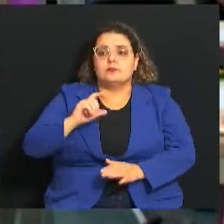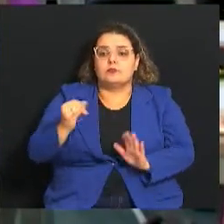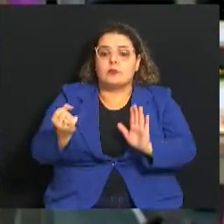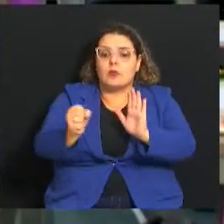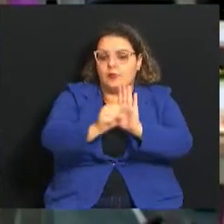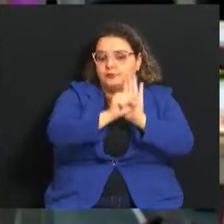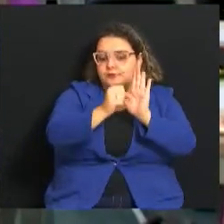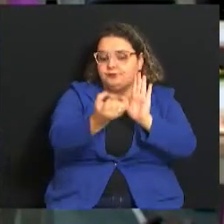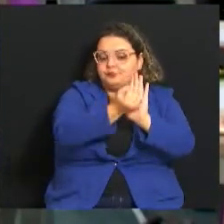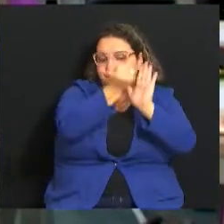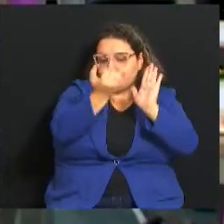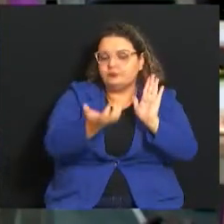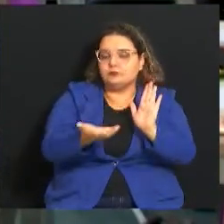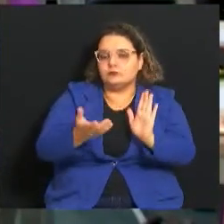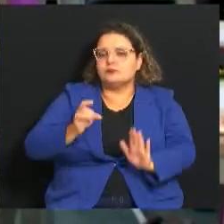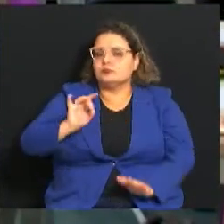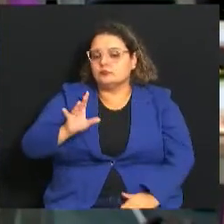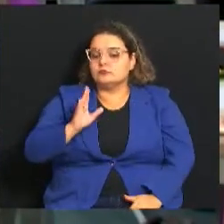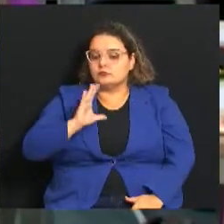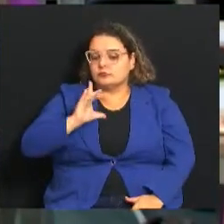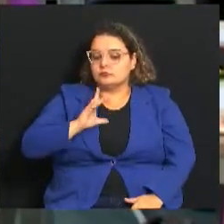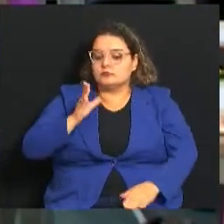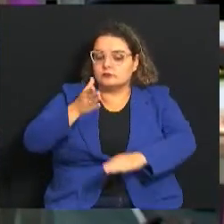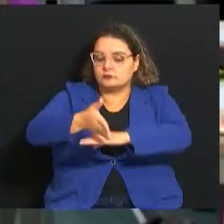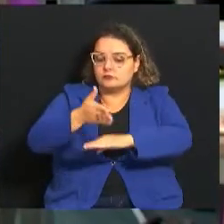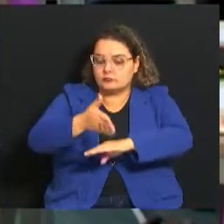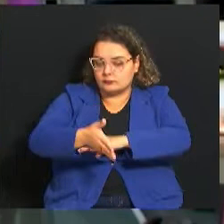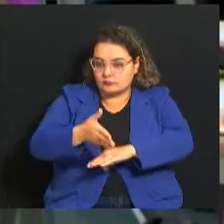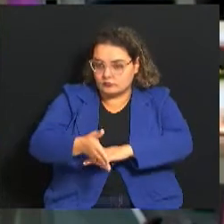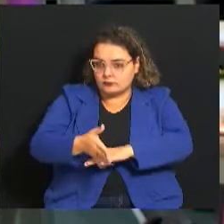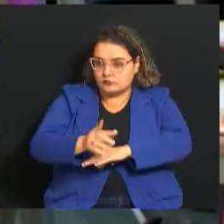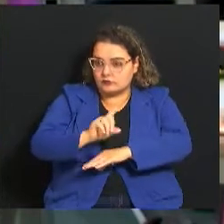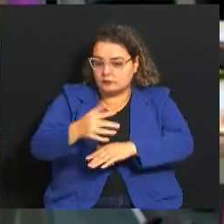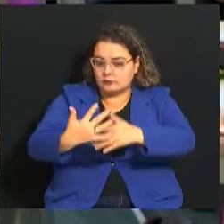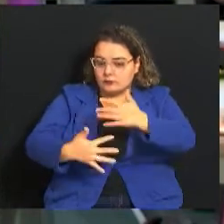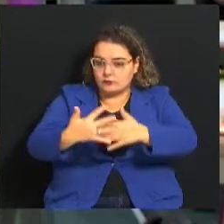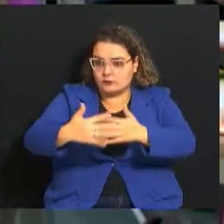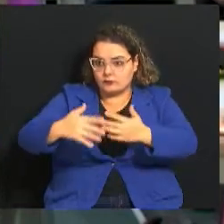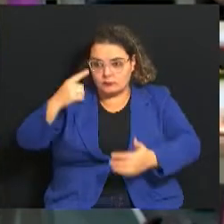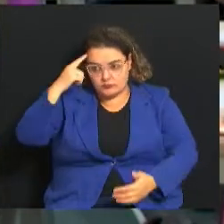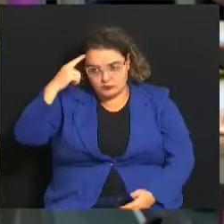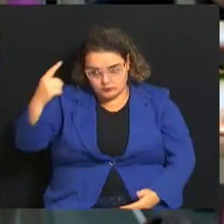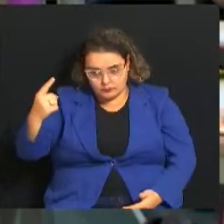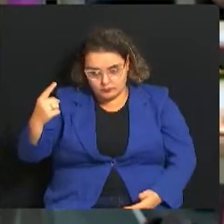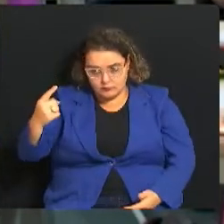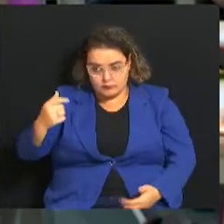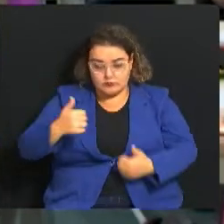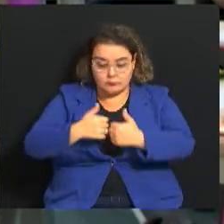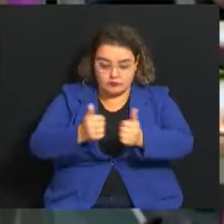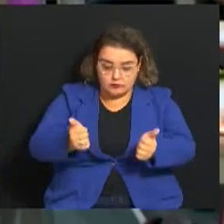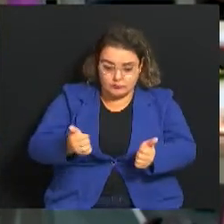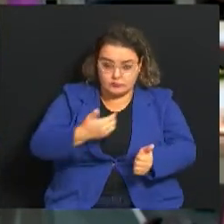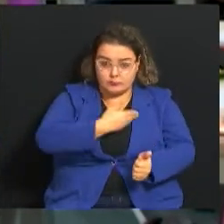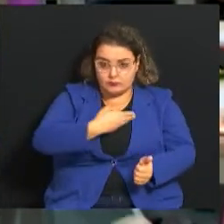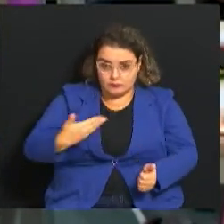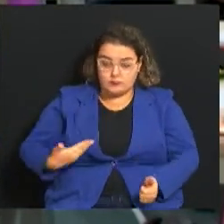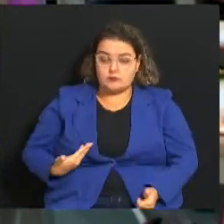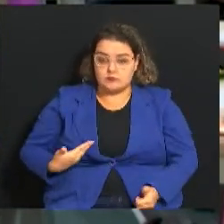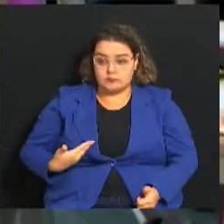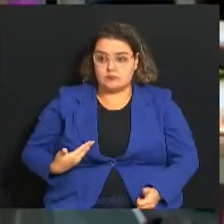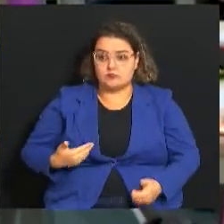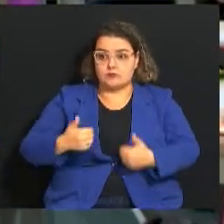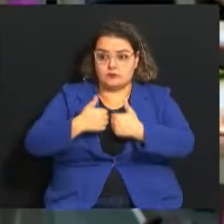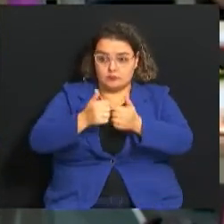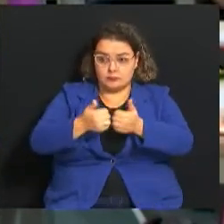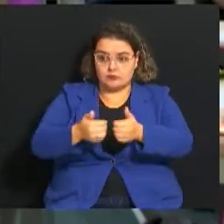elas possam ter acesso a esse corredor e não atrapalhe a ideia do transporte público no corredor, que é também fazer com que os ônibus cheguem